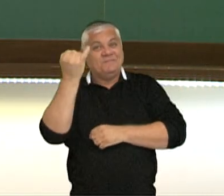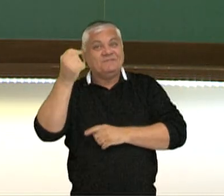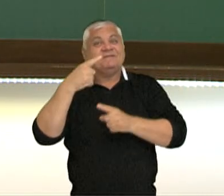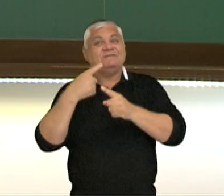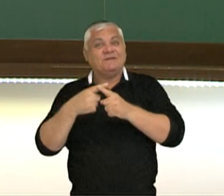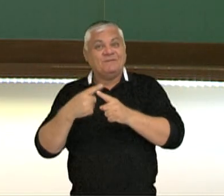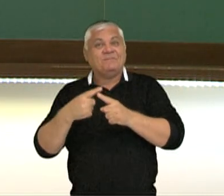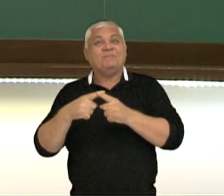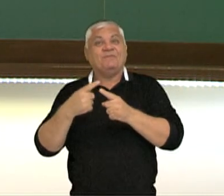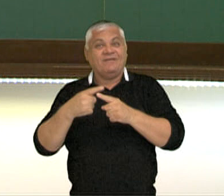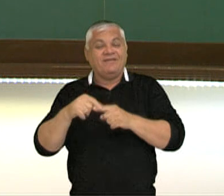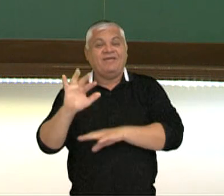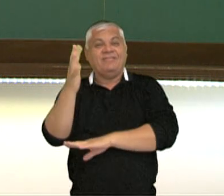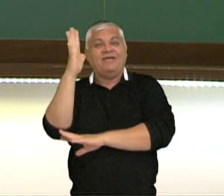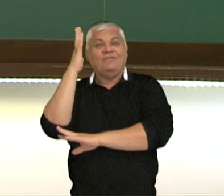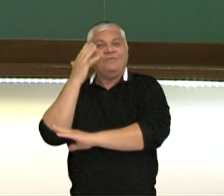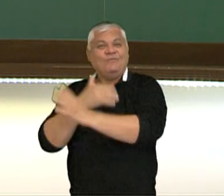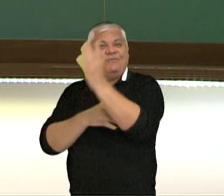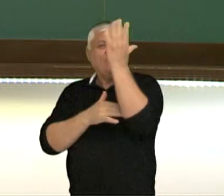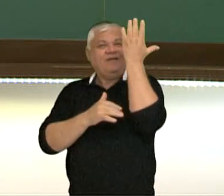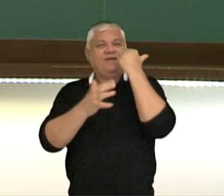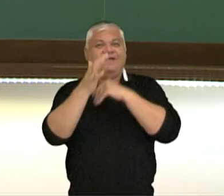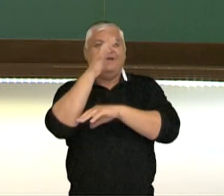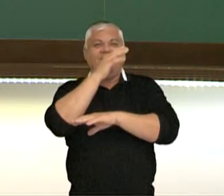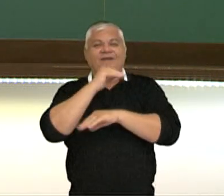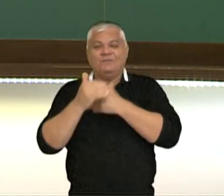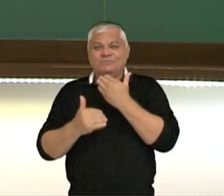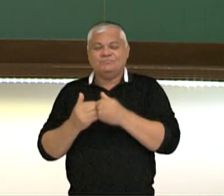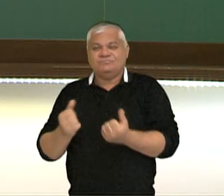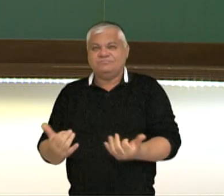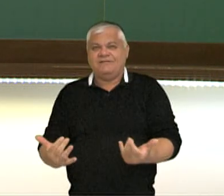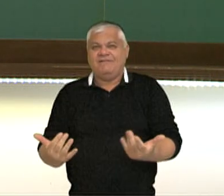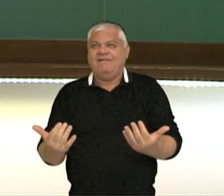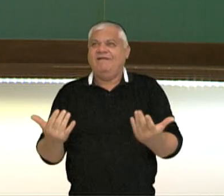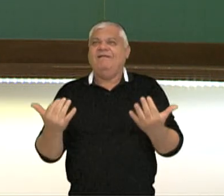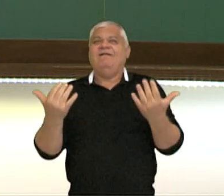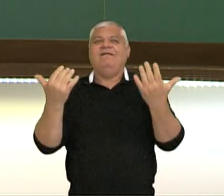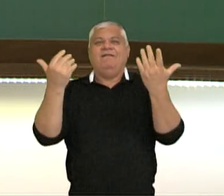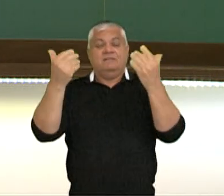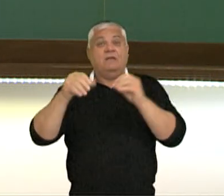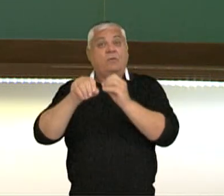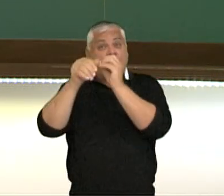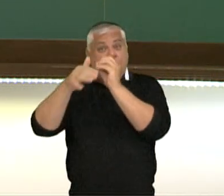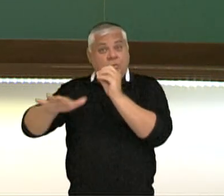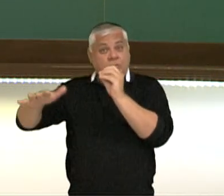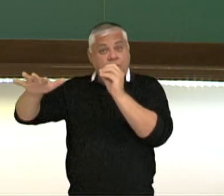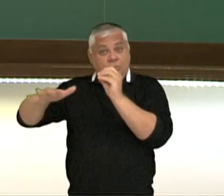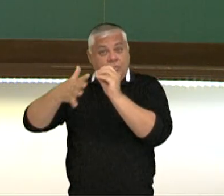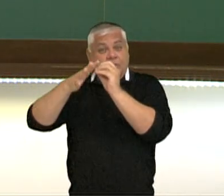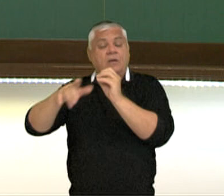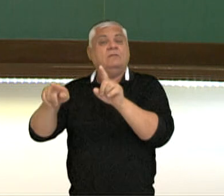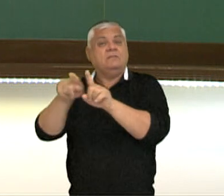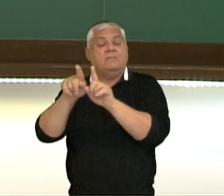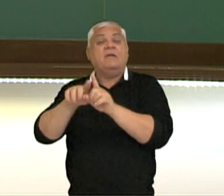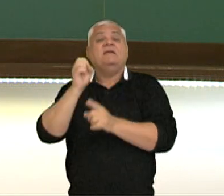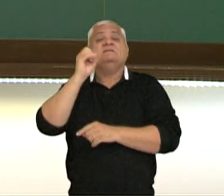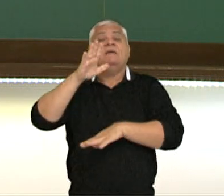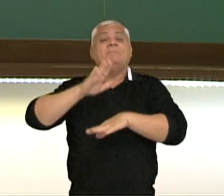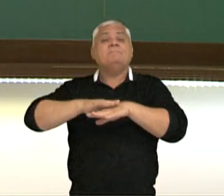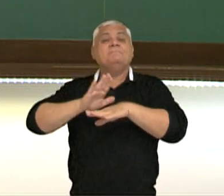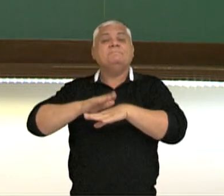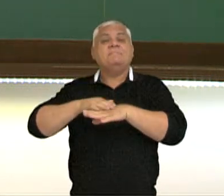espécies nas áreas continentais. Então, o oceano é importante aí também. Se eu mudo essas características, se eu causo